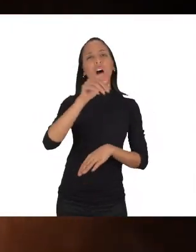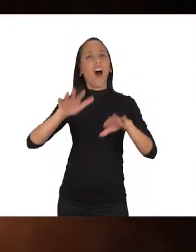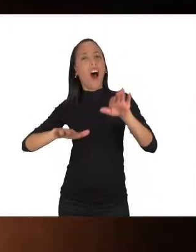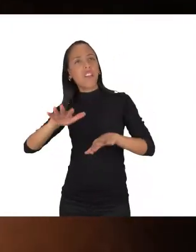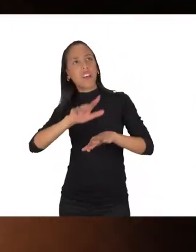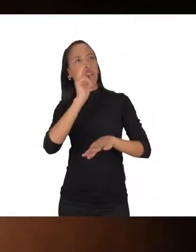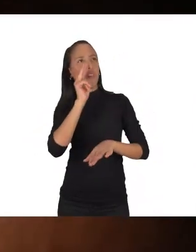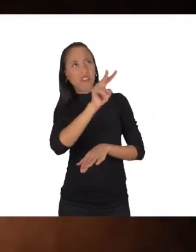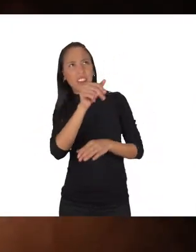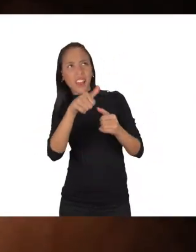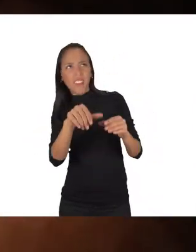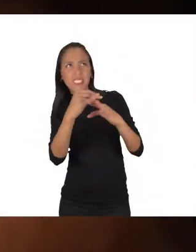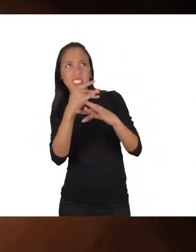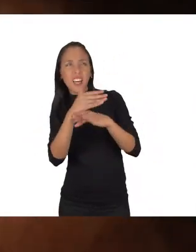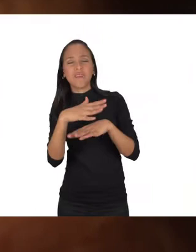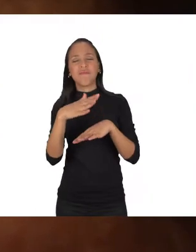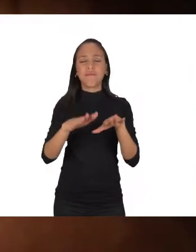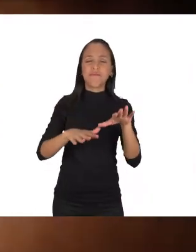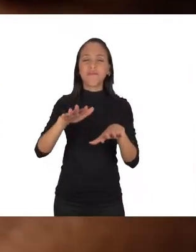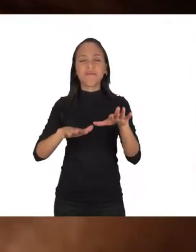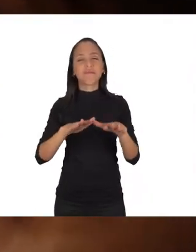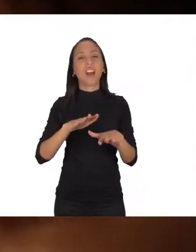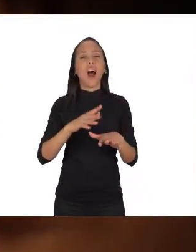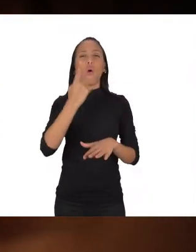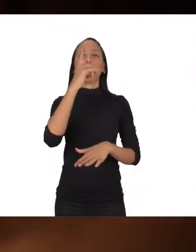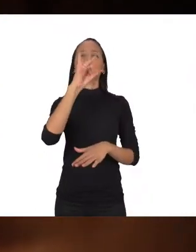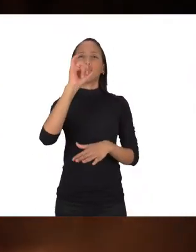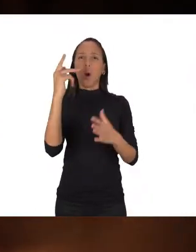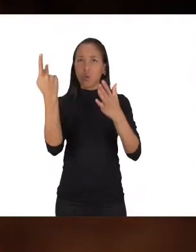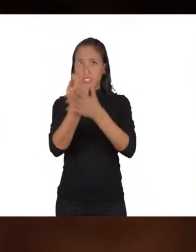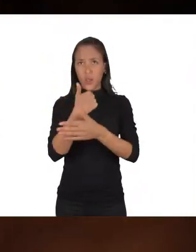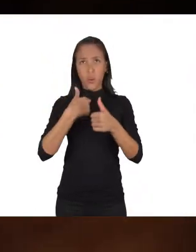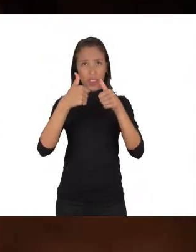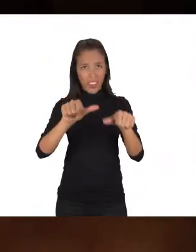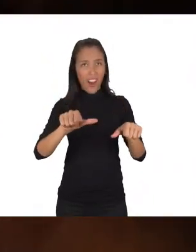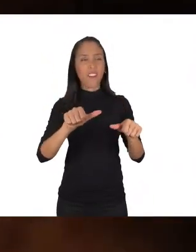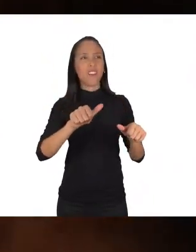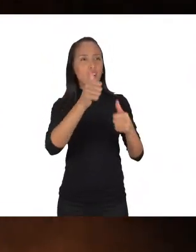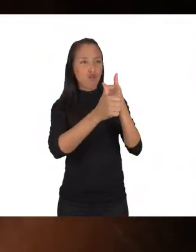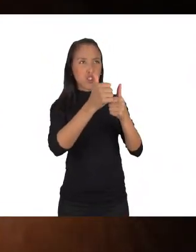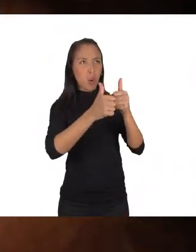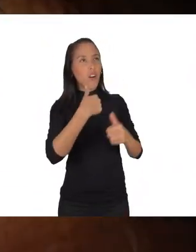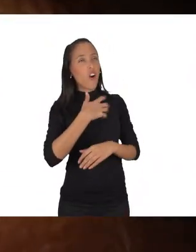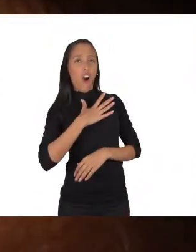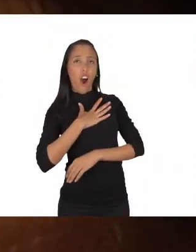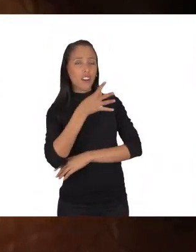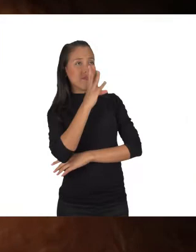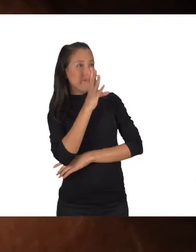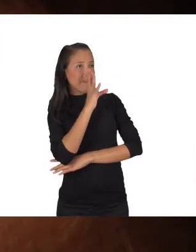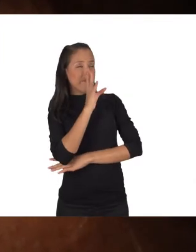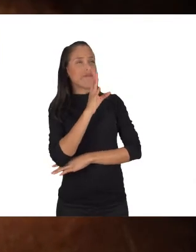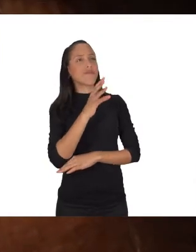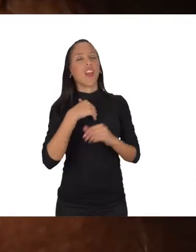em quando e nada. De repente, um dia, eu gostava muito de vir no jogo, assim, esse jogo de futebol, assistir. E viemos